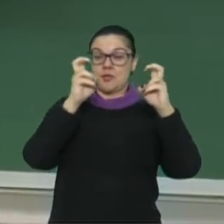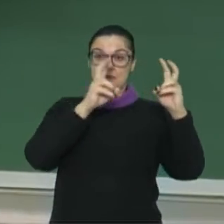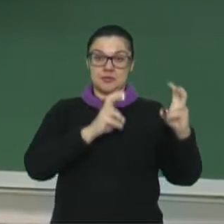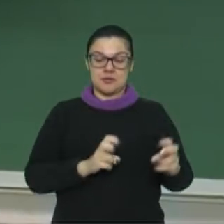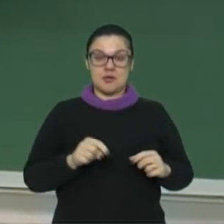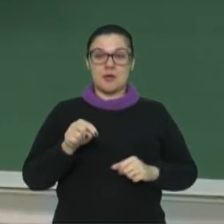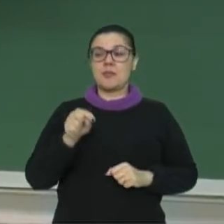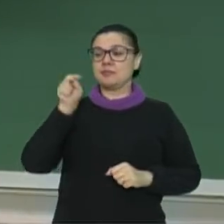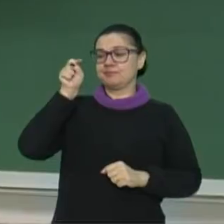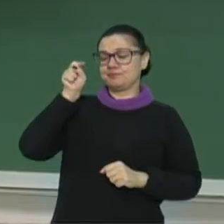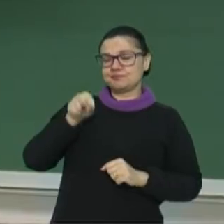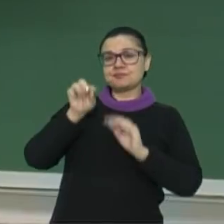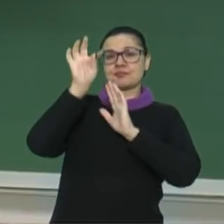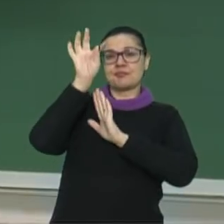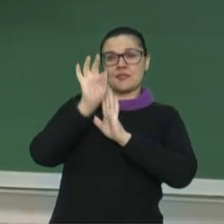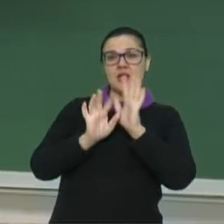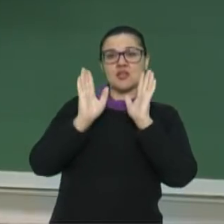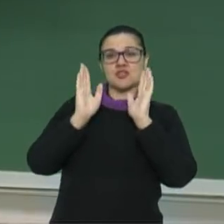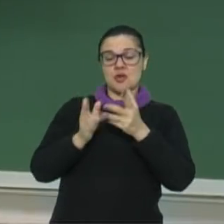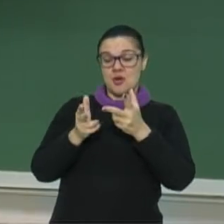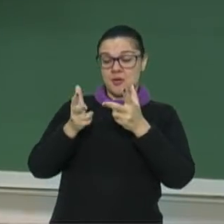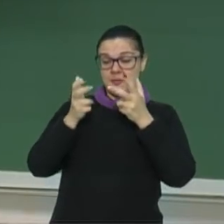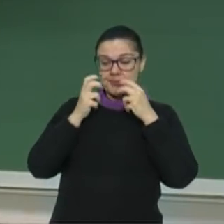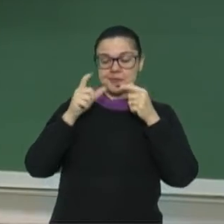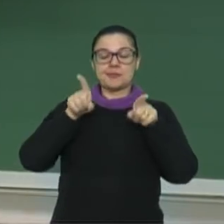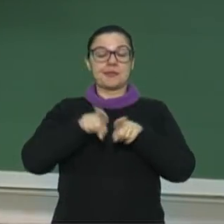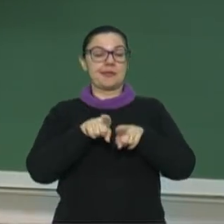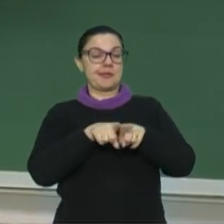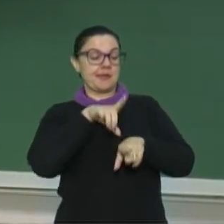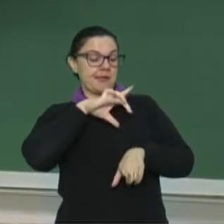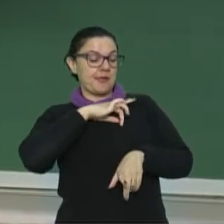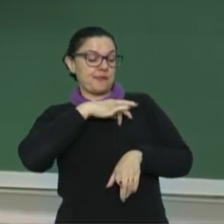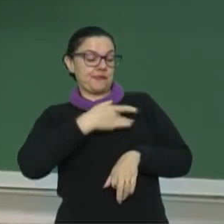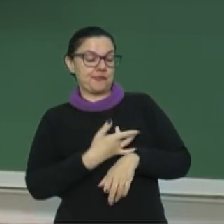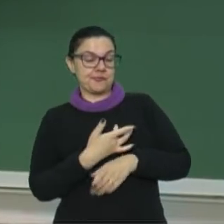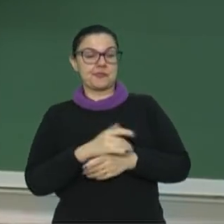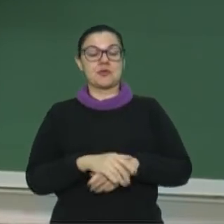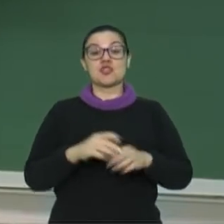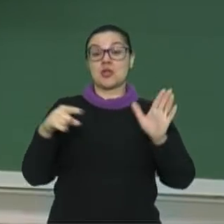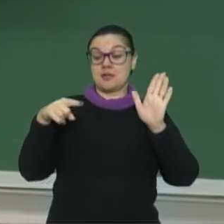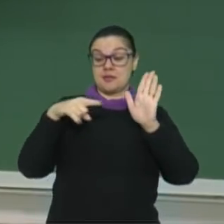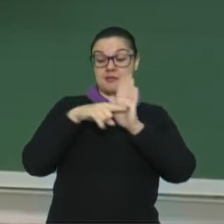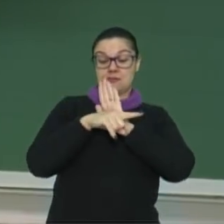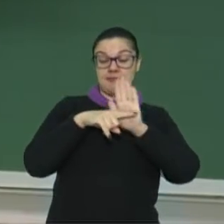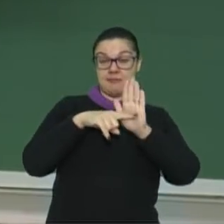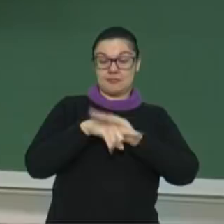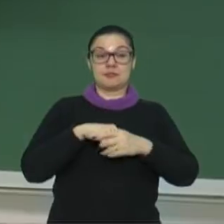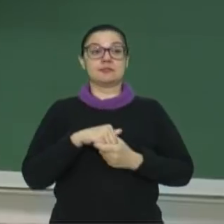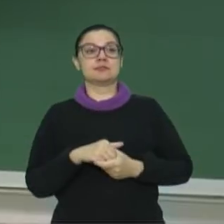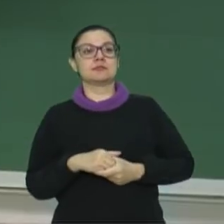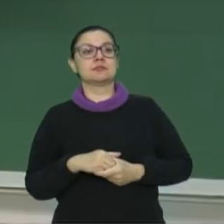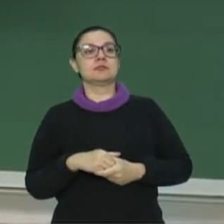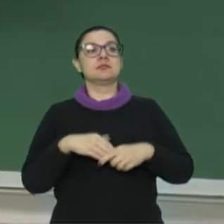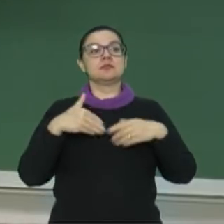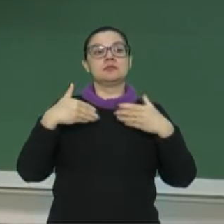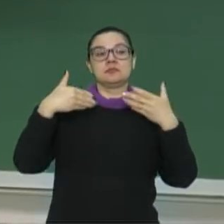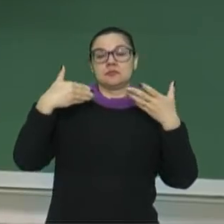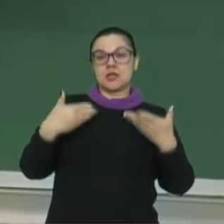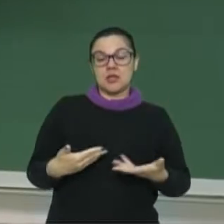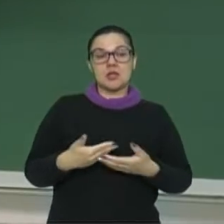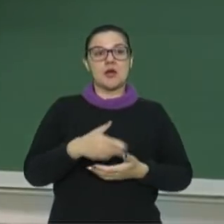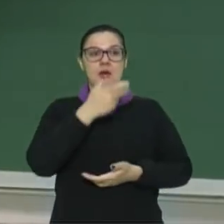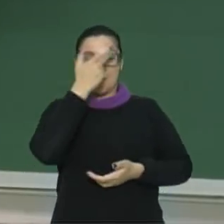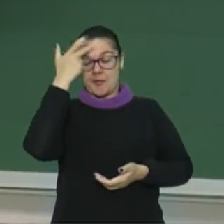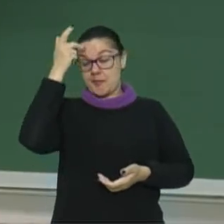a gente já percebe que a gente tem o aspecto do vitimismo mesmo, o aspecto negativo. Então, quando a gente tem aquela